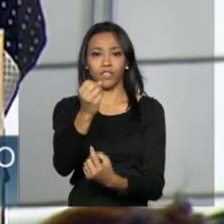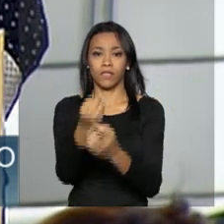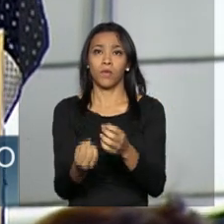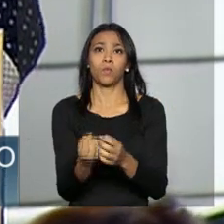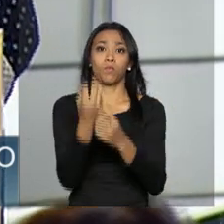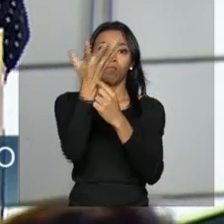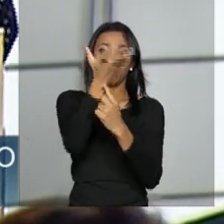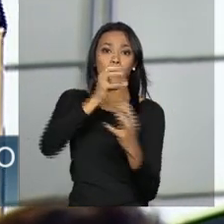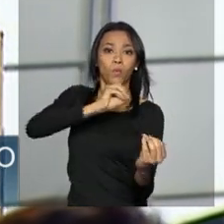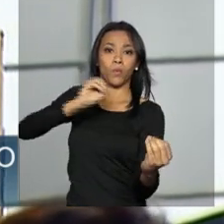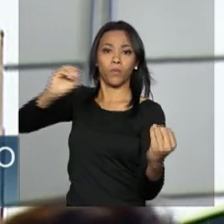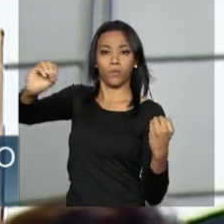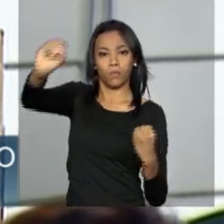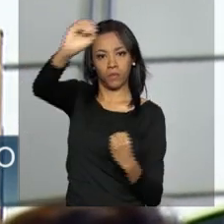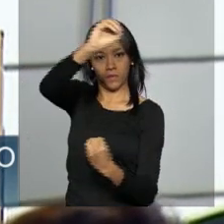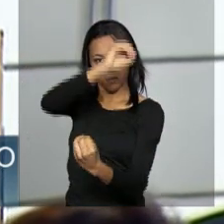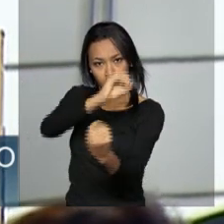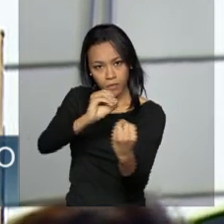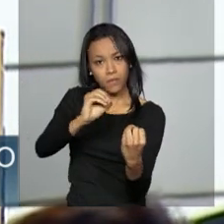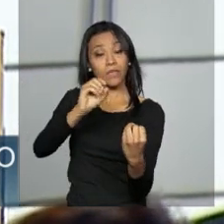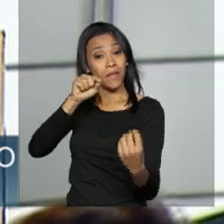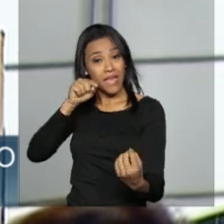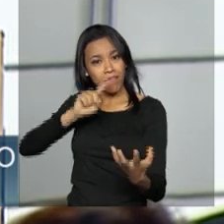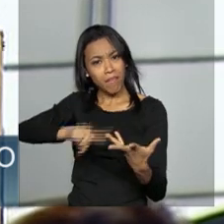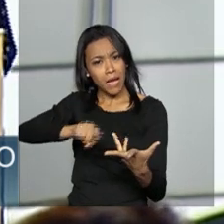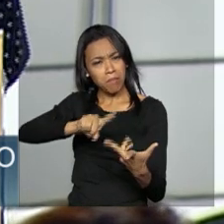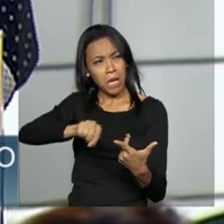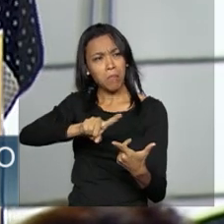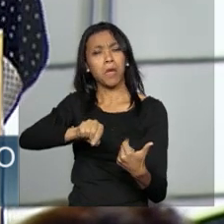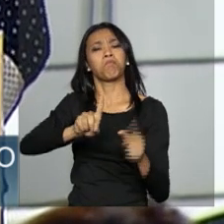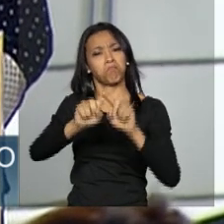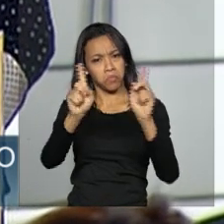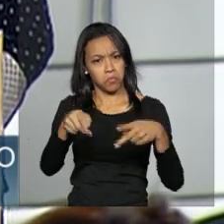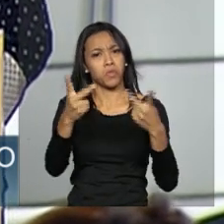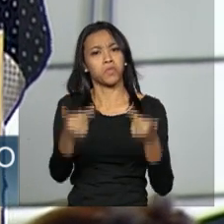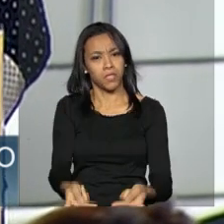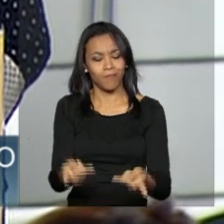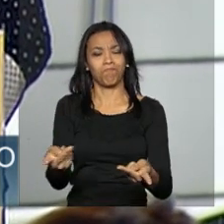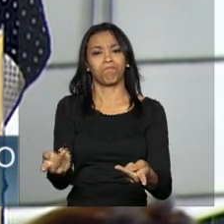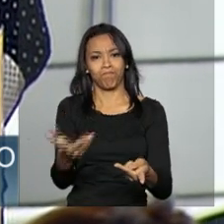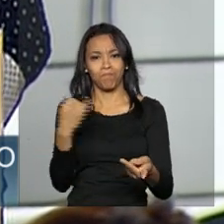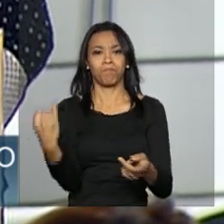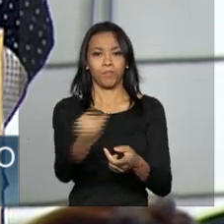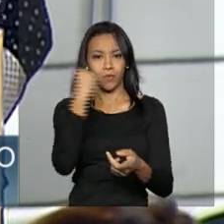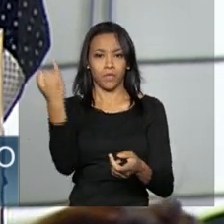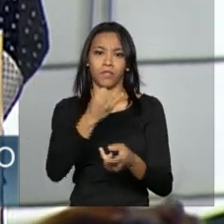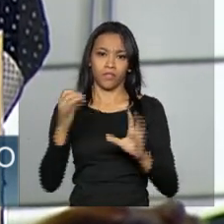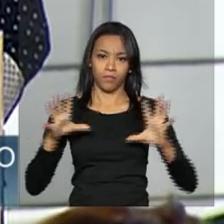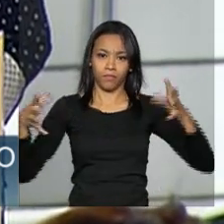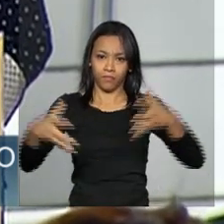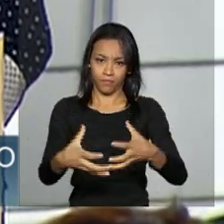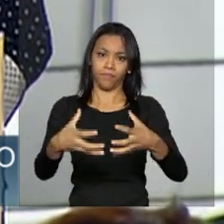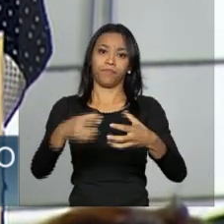estratégicas. Esses projetos são, sem dúvida, estratégicos para as Forças Armadas.